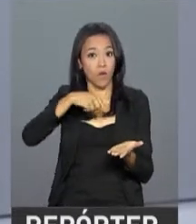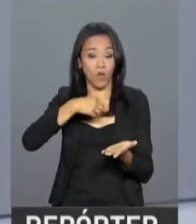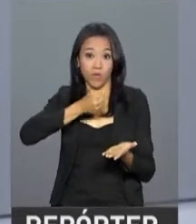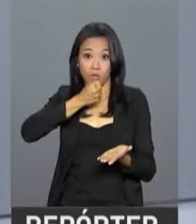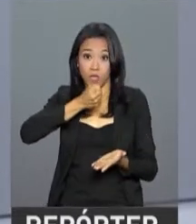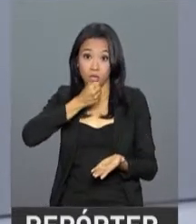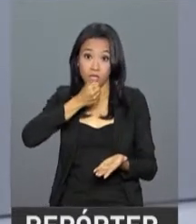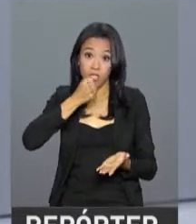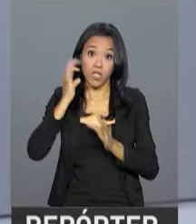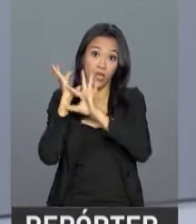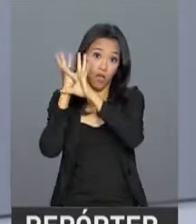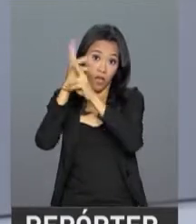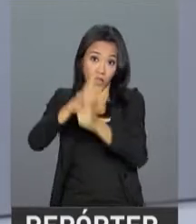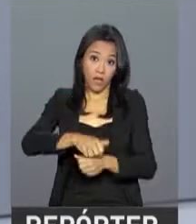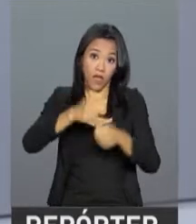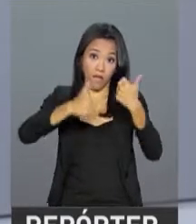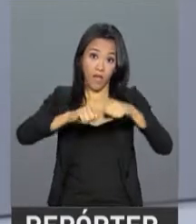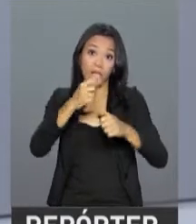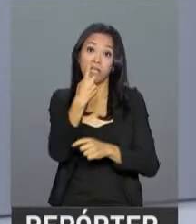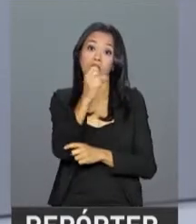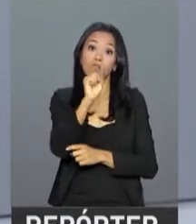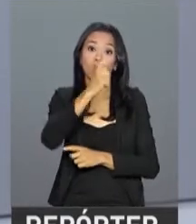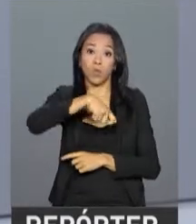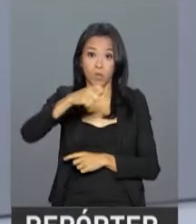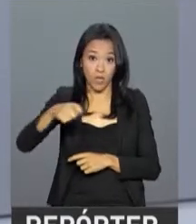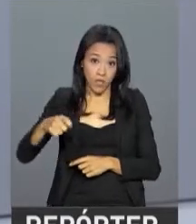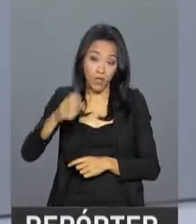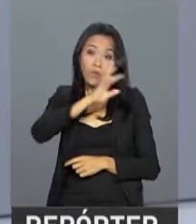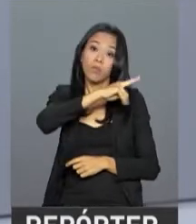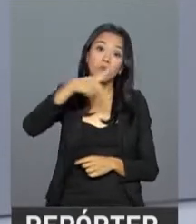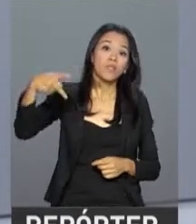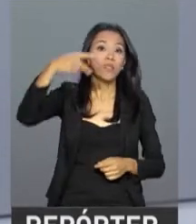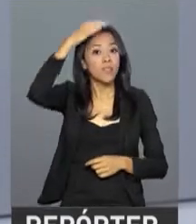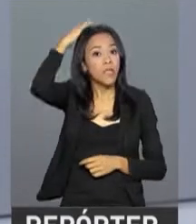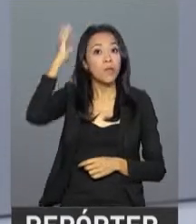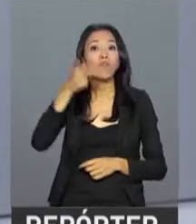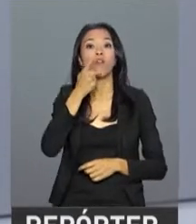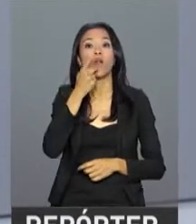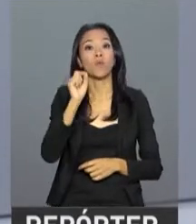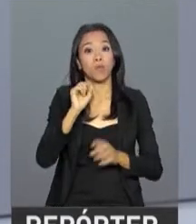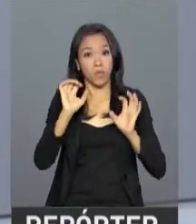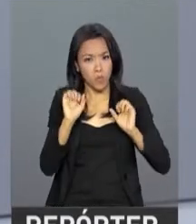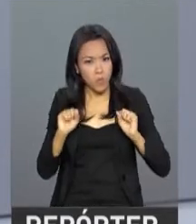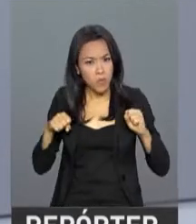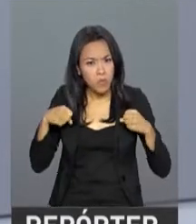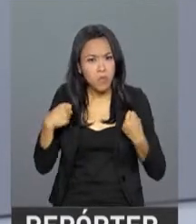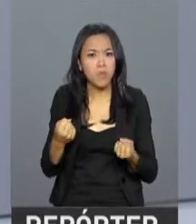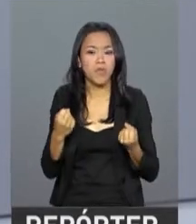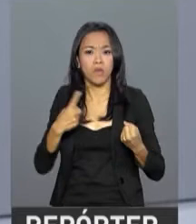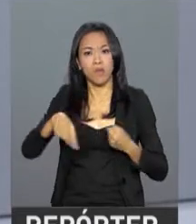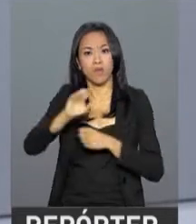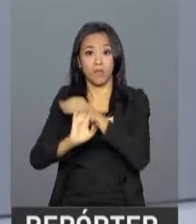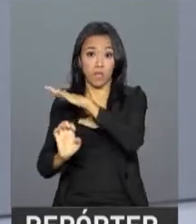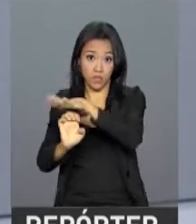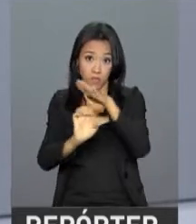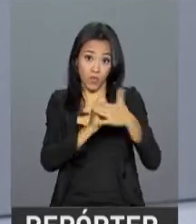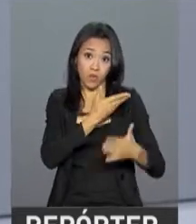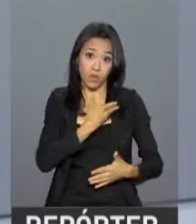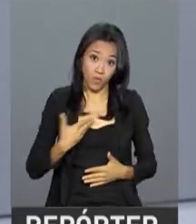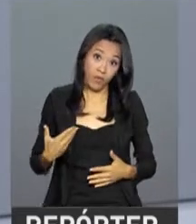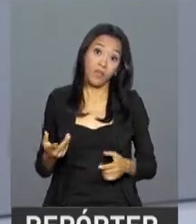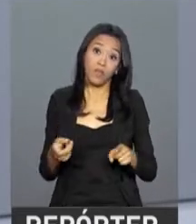do governo nos últimos 18 meses o presidente michel temer também falou do desempenho das empresas estatais e citou a